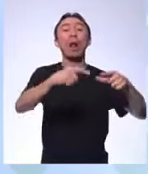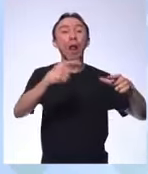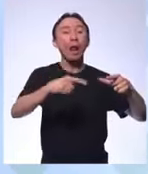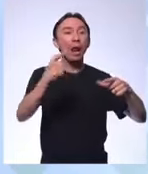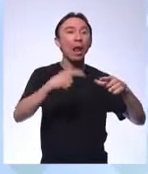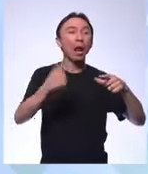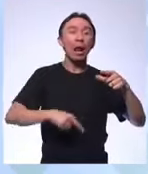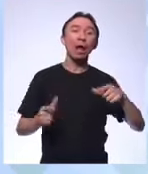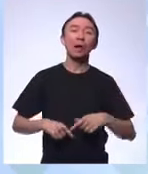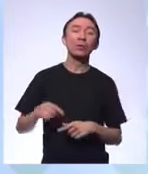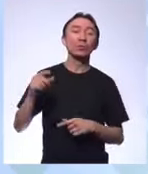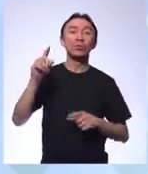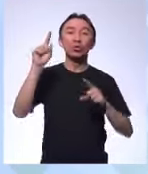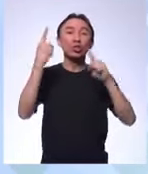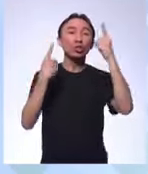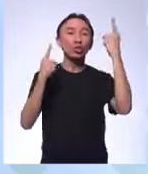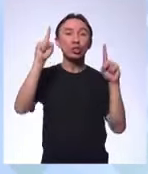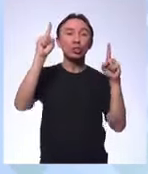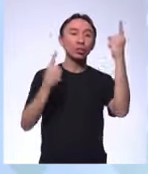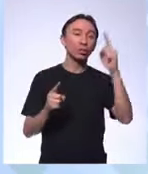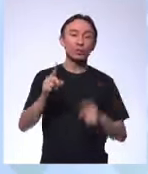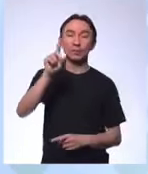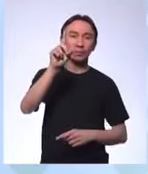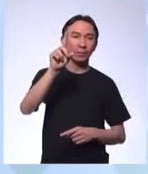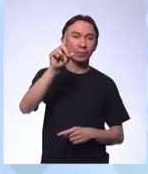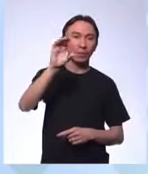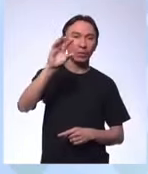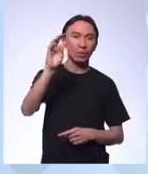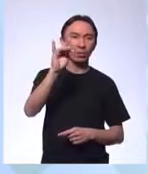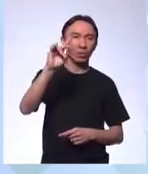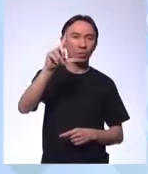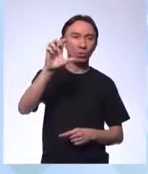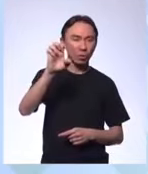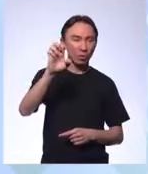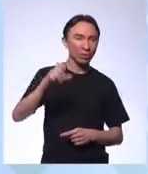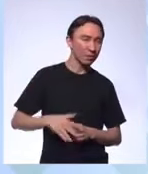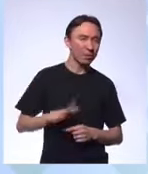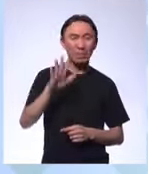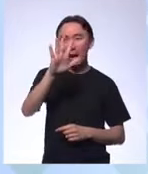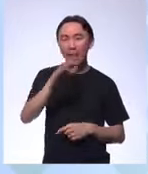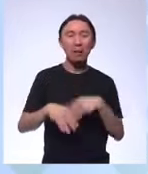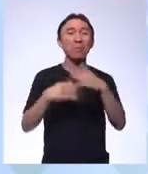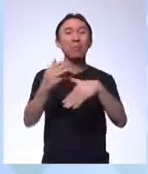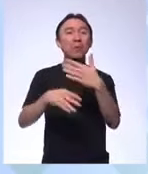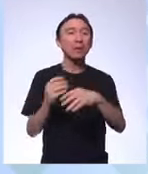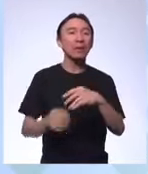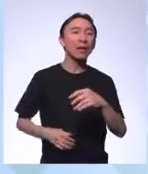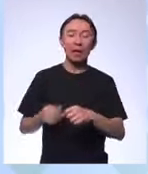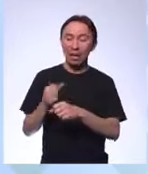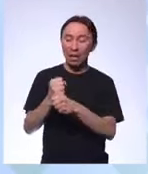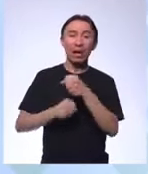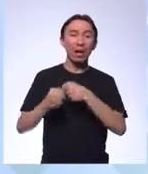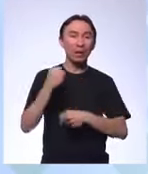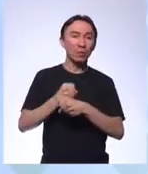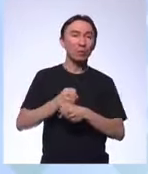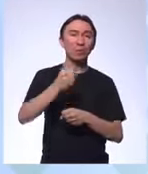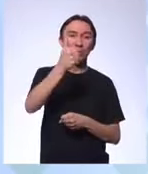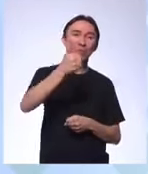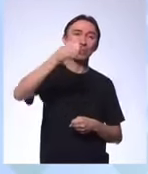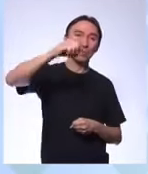né, continuar a sua vida lá, mas com o golpe deles lá em 1973, o Chile também acabou sendo um